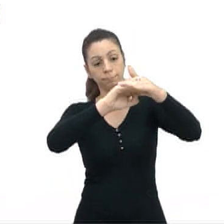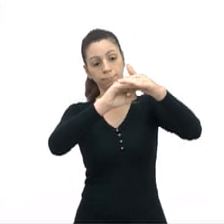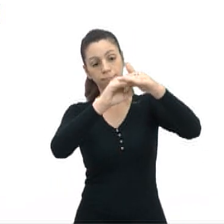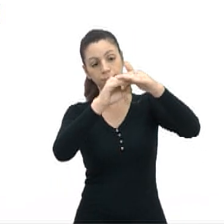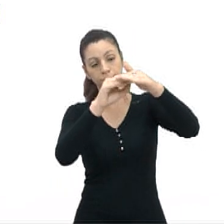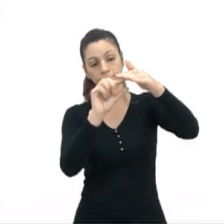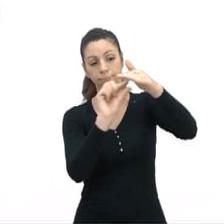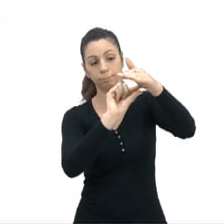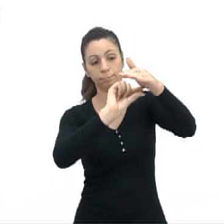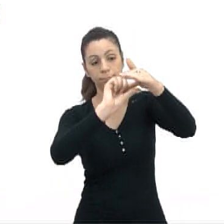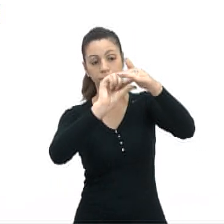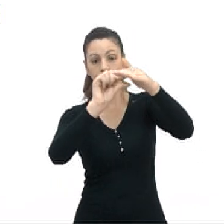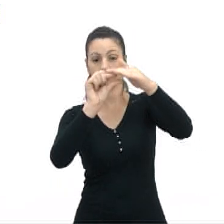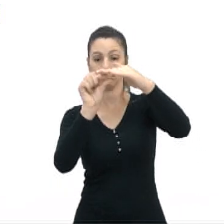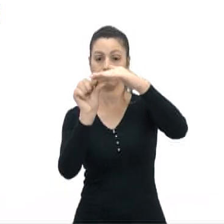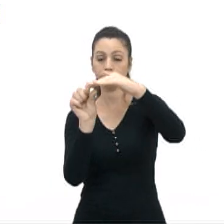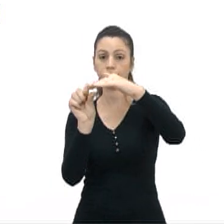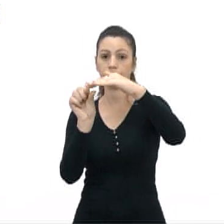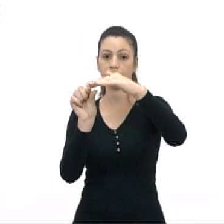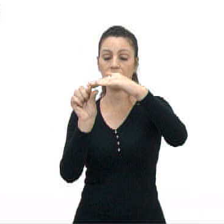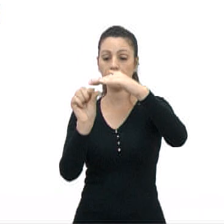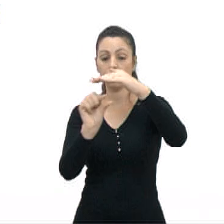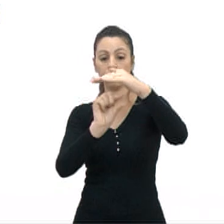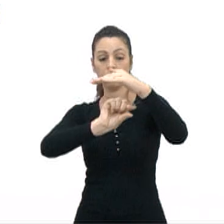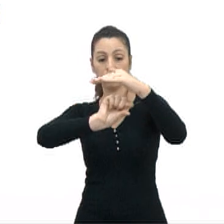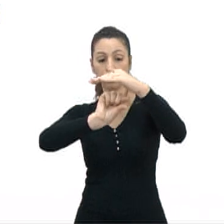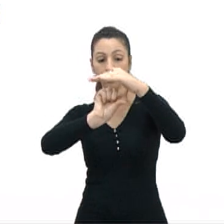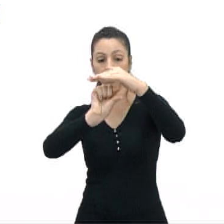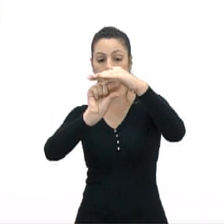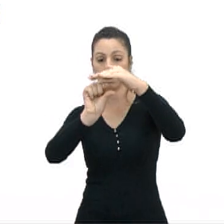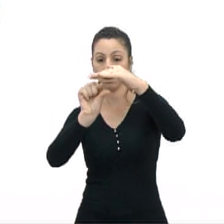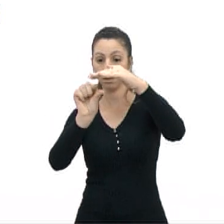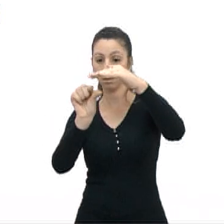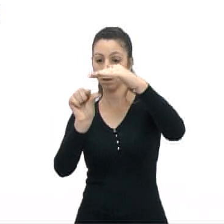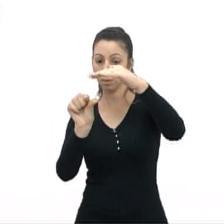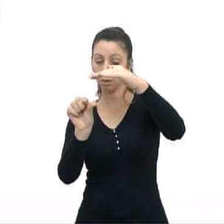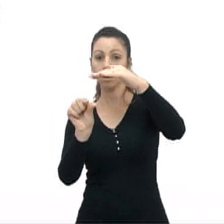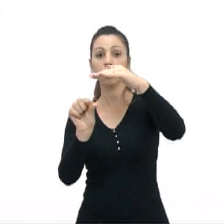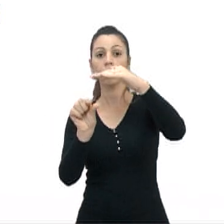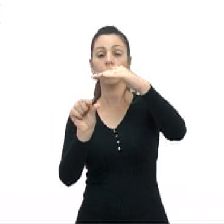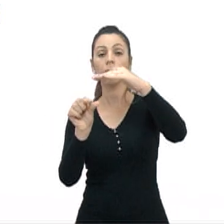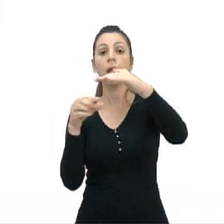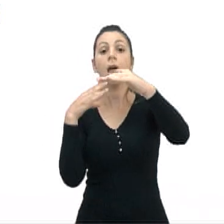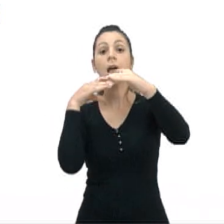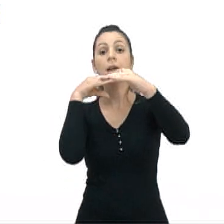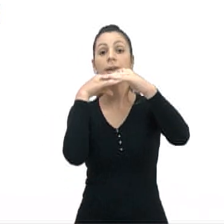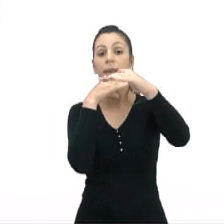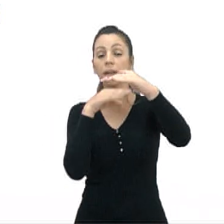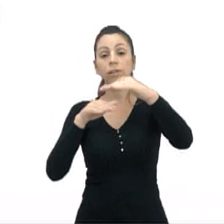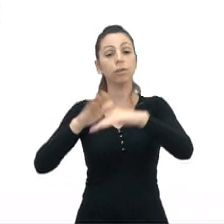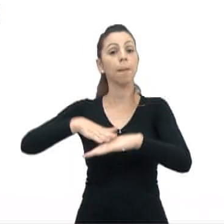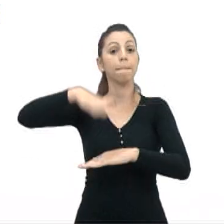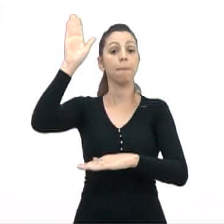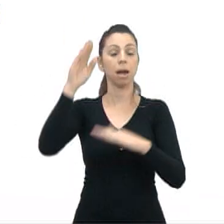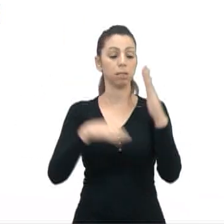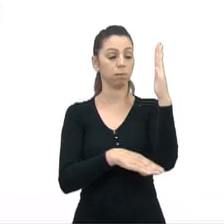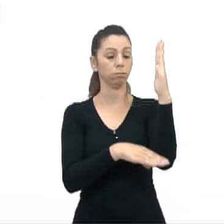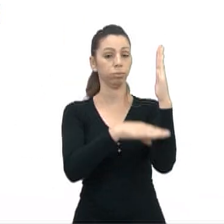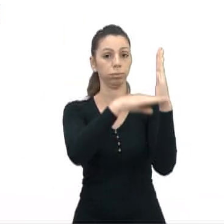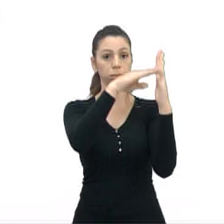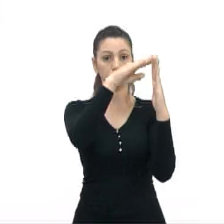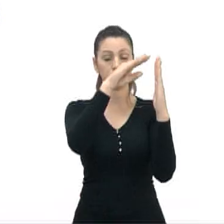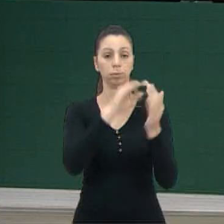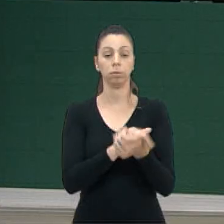graus Celsius e manto inferior com 3.000 graus Celsius. Ou seja, o manto já